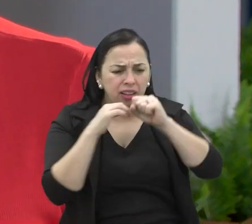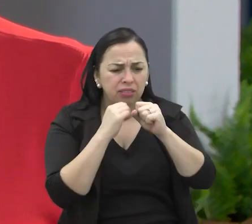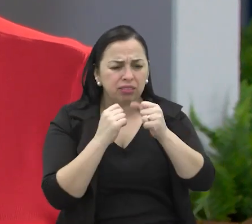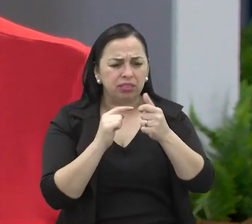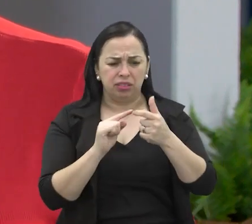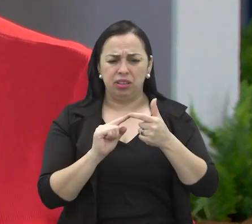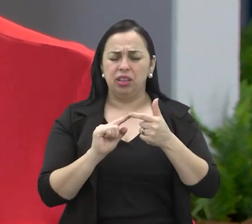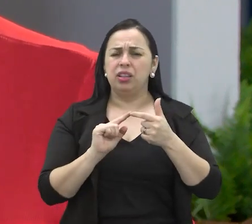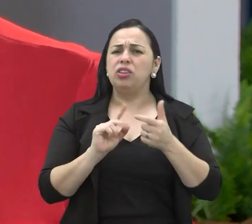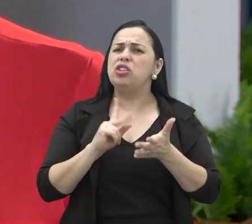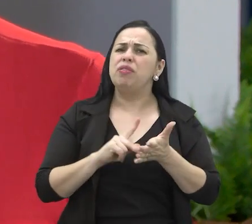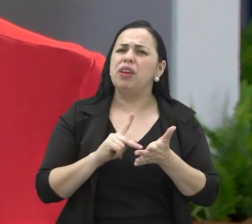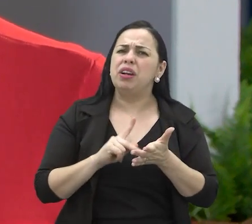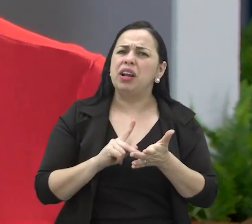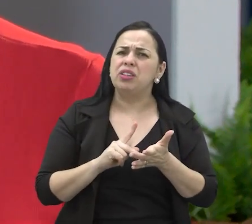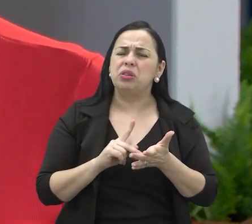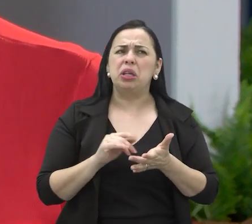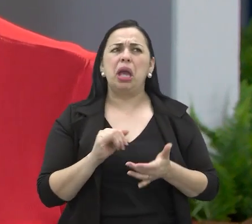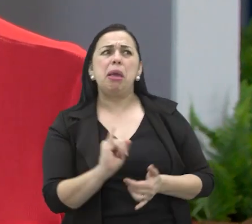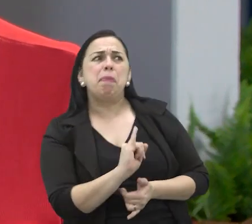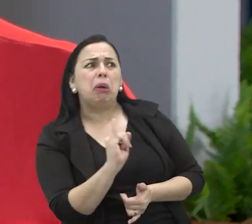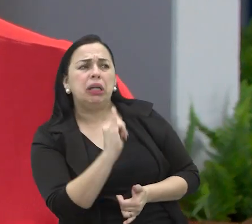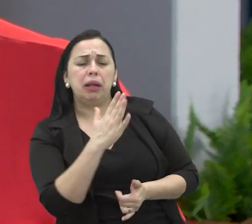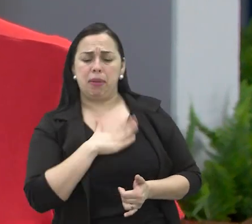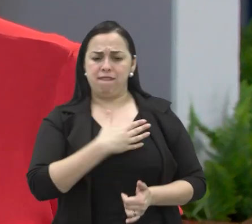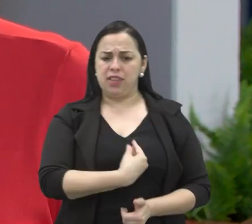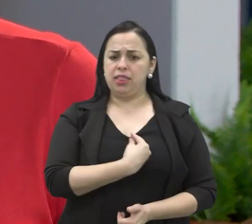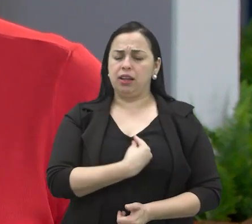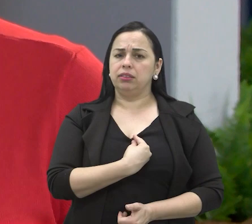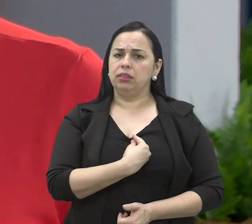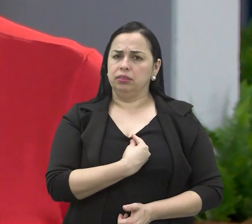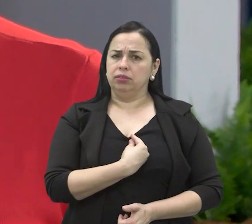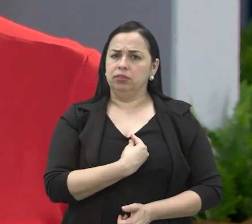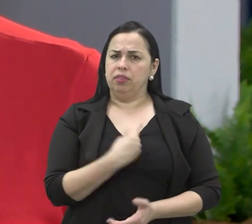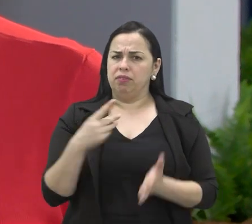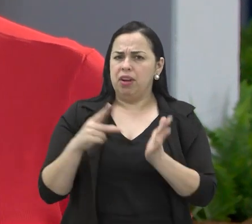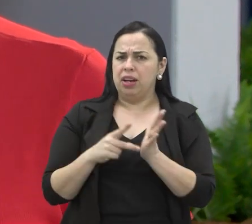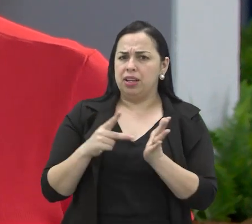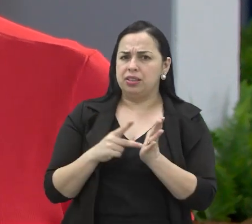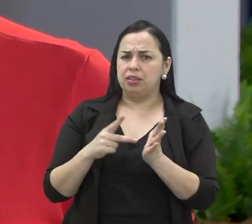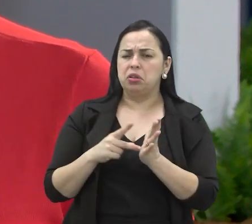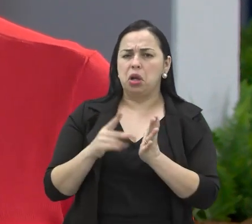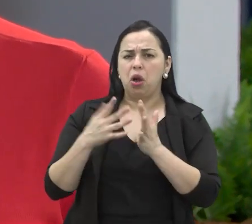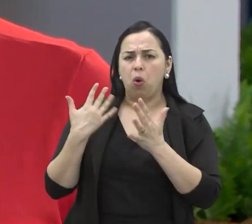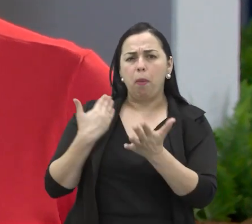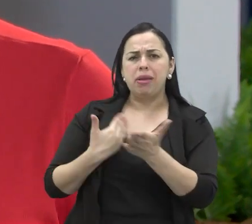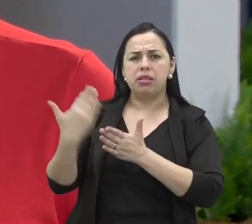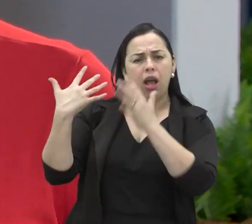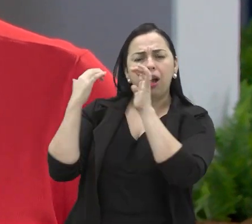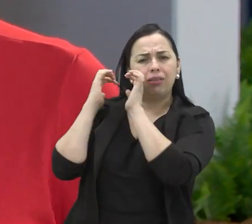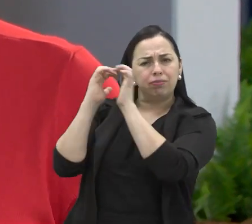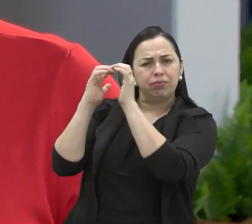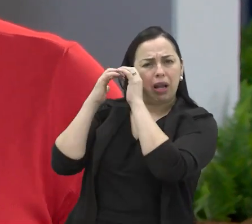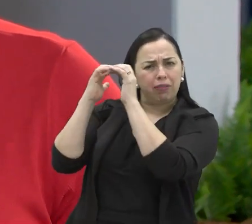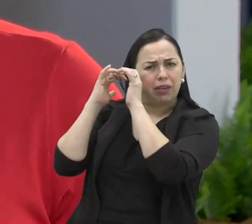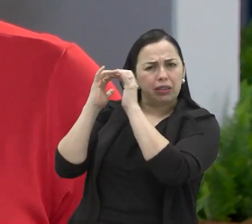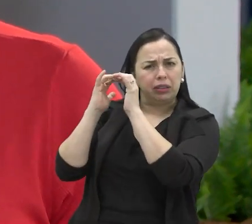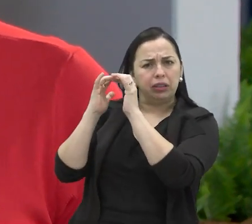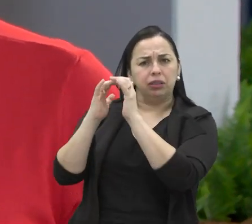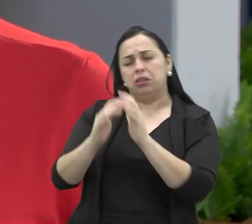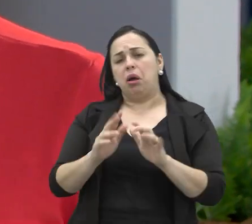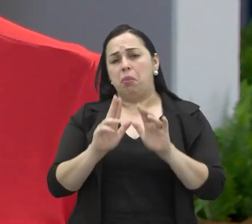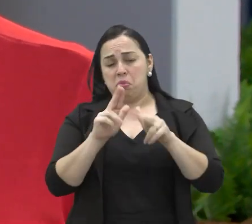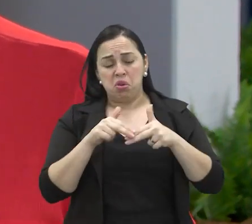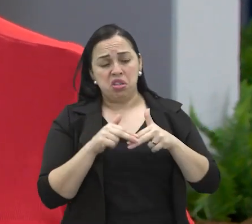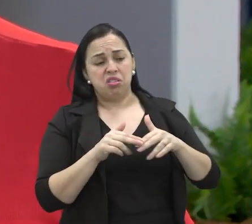levando, o que realmente é importante na minha vida, o que não é. Foi um momento de muita reflexão mesmo. E eu